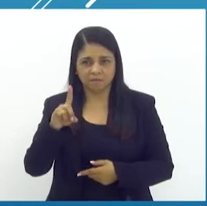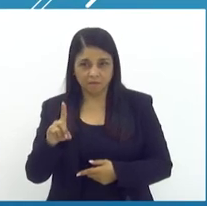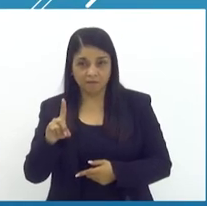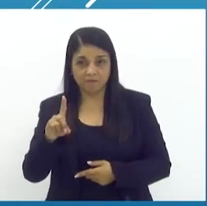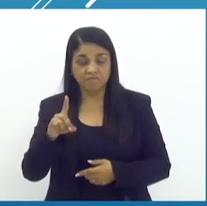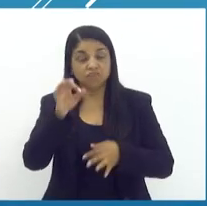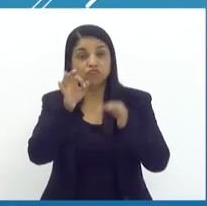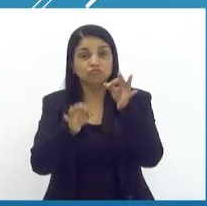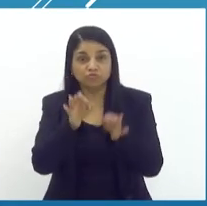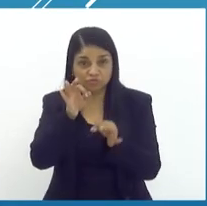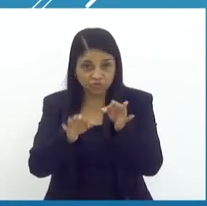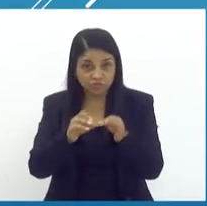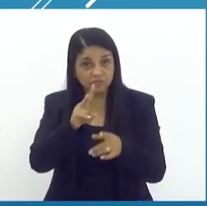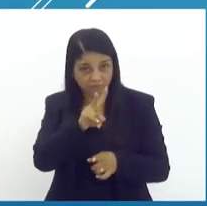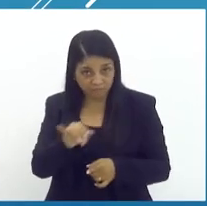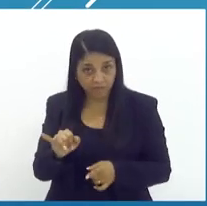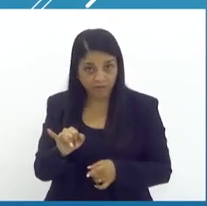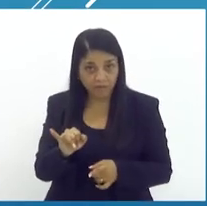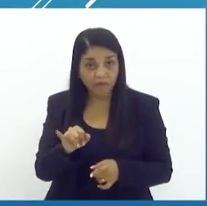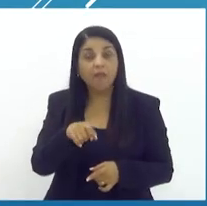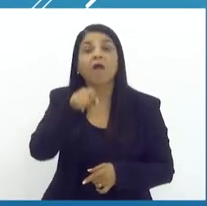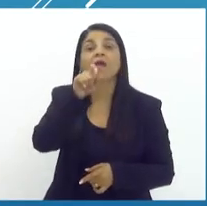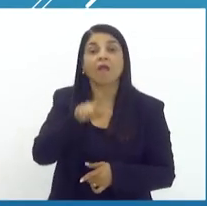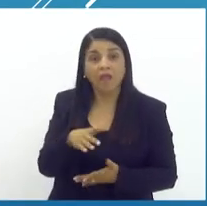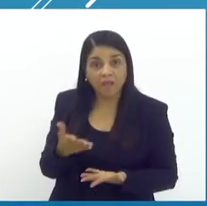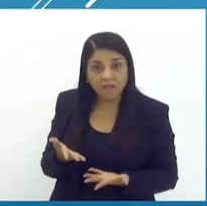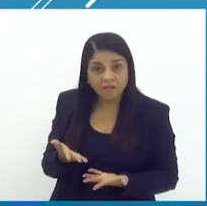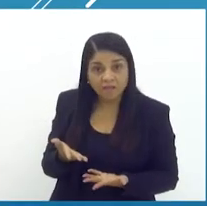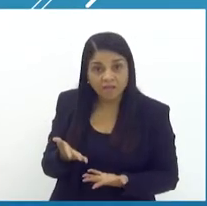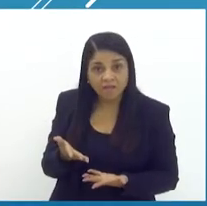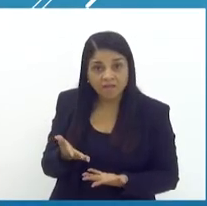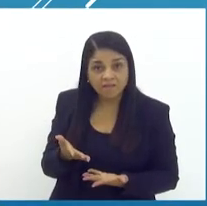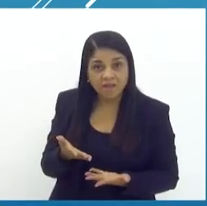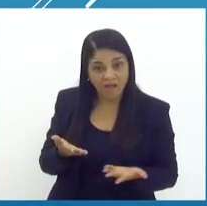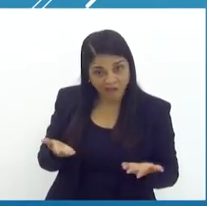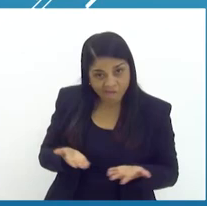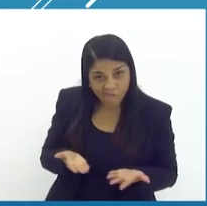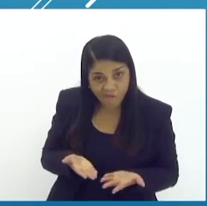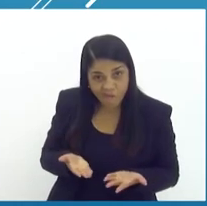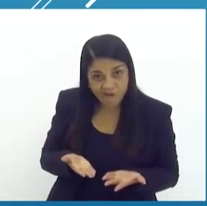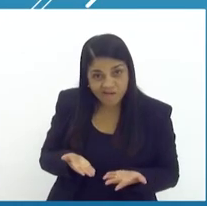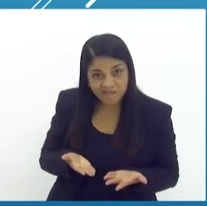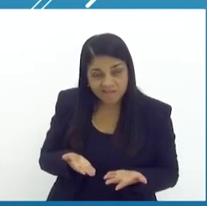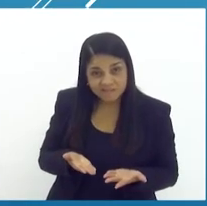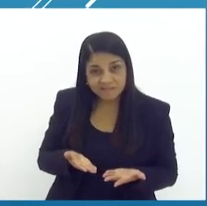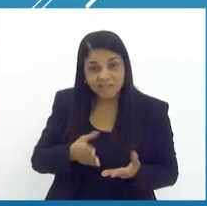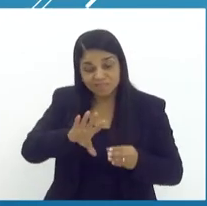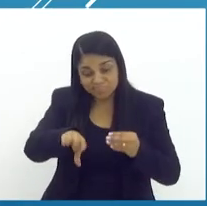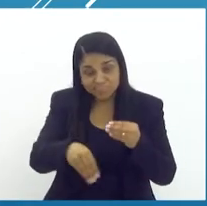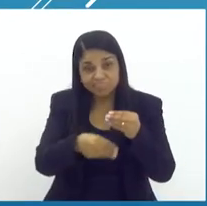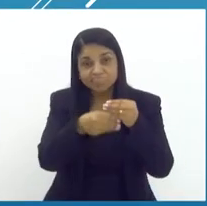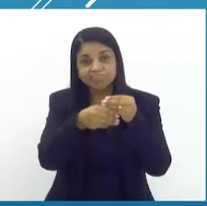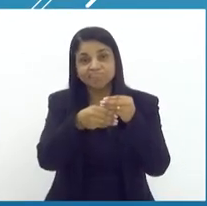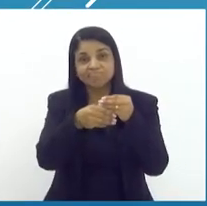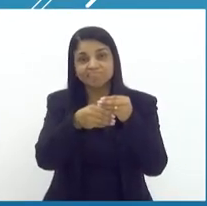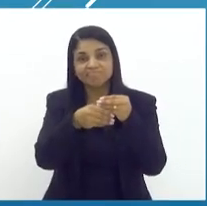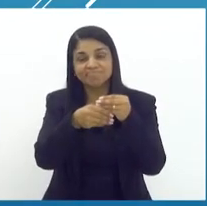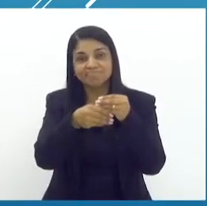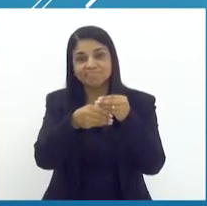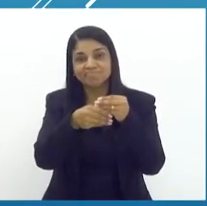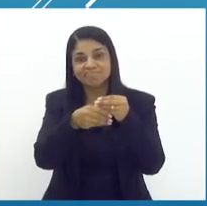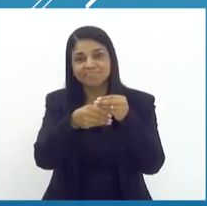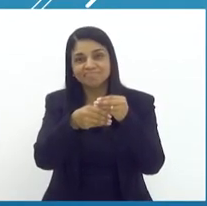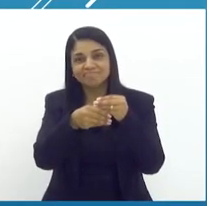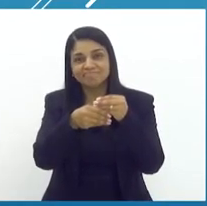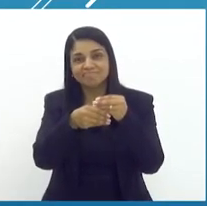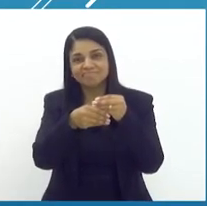para quem para quem porque agora eles incluíram incluíram vejam antes